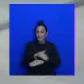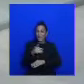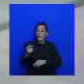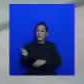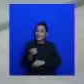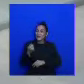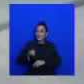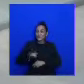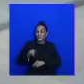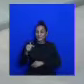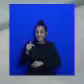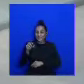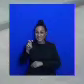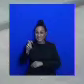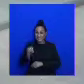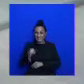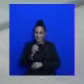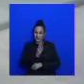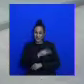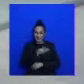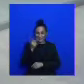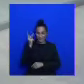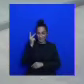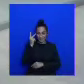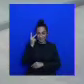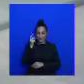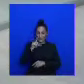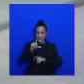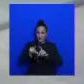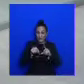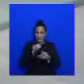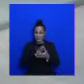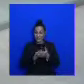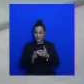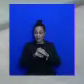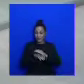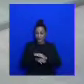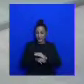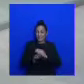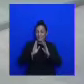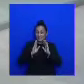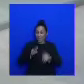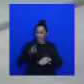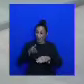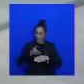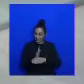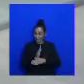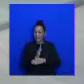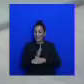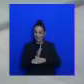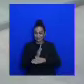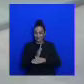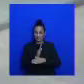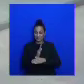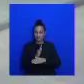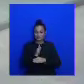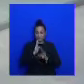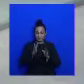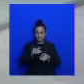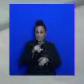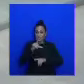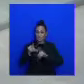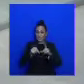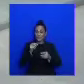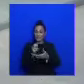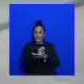Paulista 750, no coração de São Paulo. Sorteio da Lotomania realizado, validado. Lembrando que já realizamos